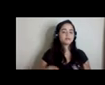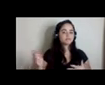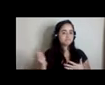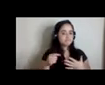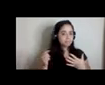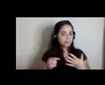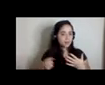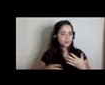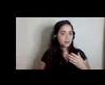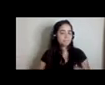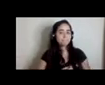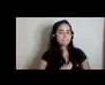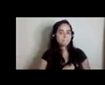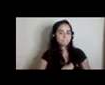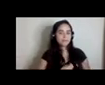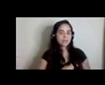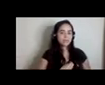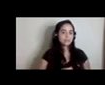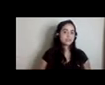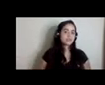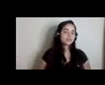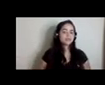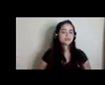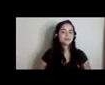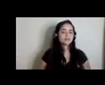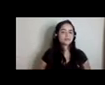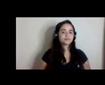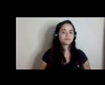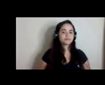presentes, né? Isso são aspectos